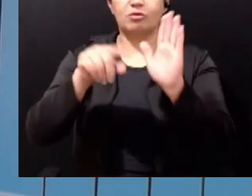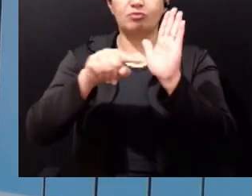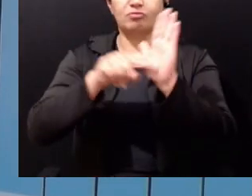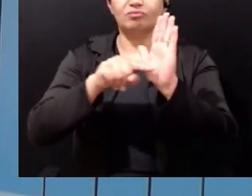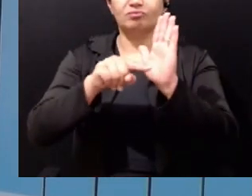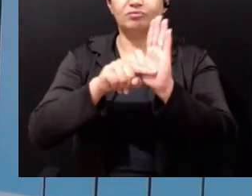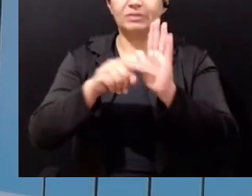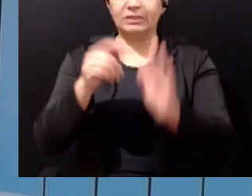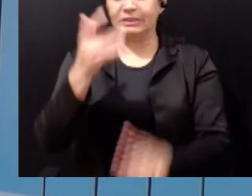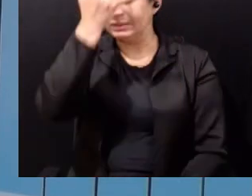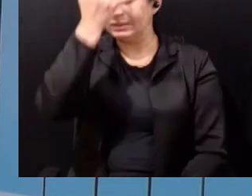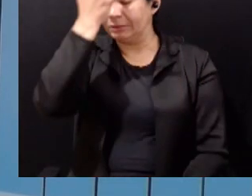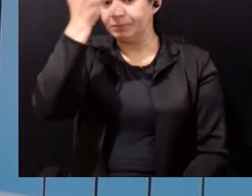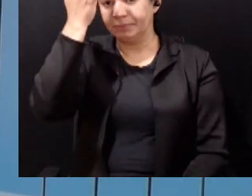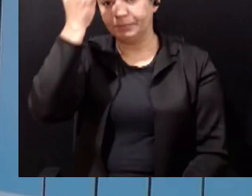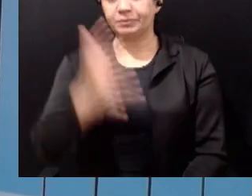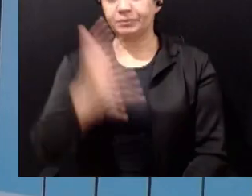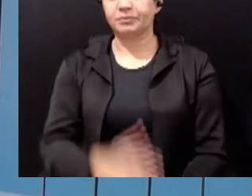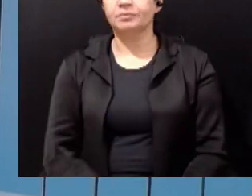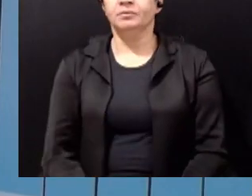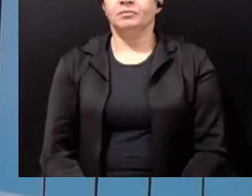saúde mental.